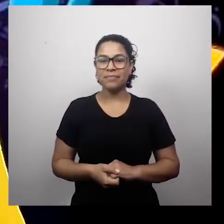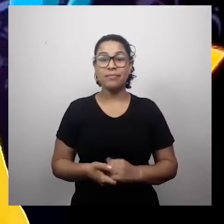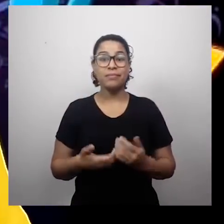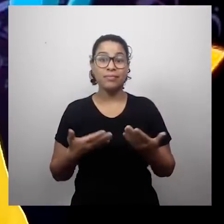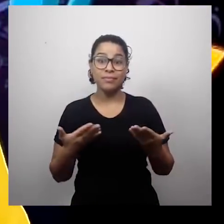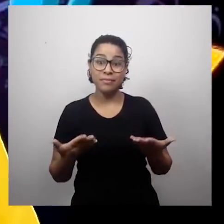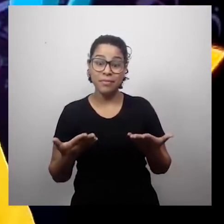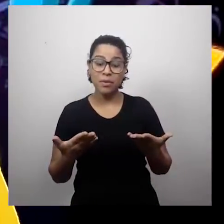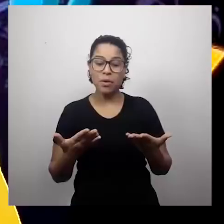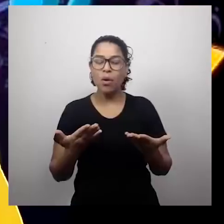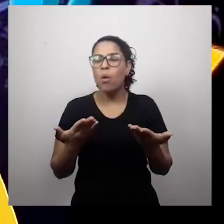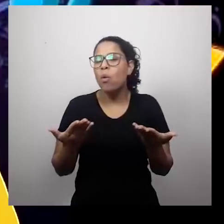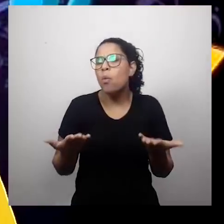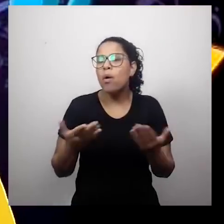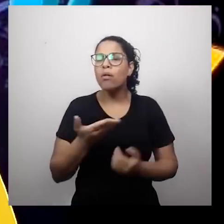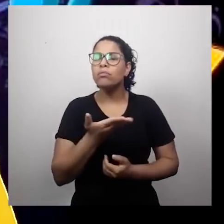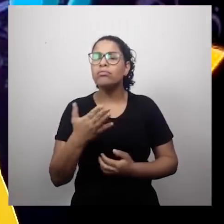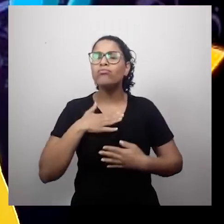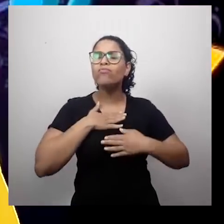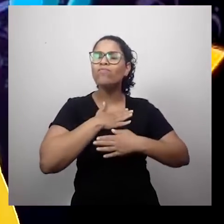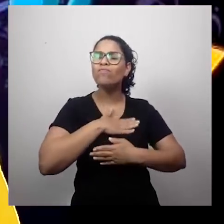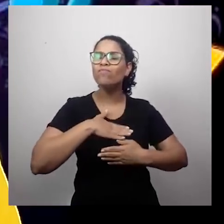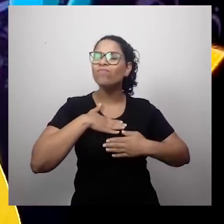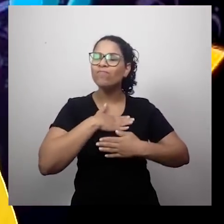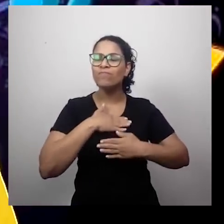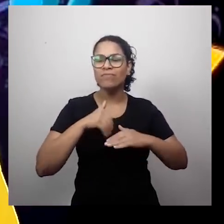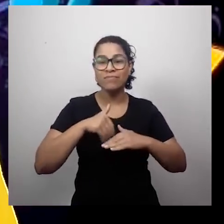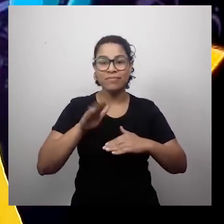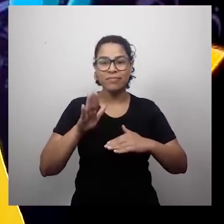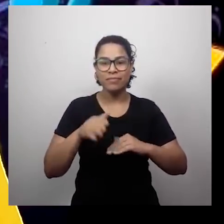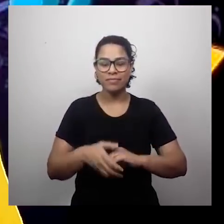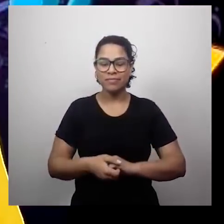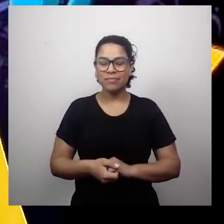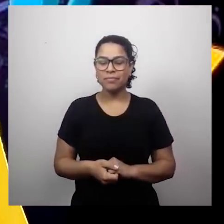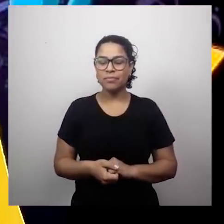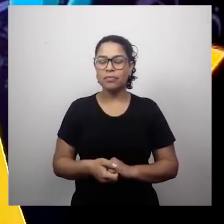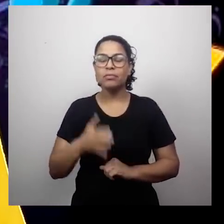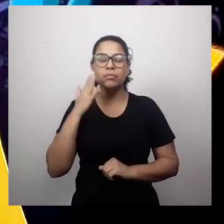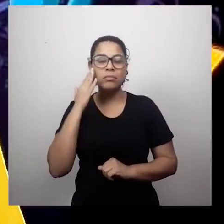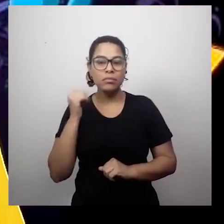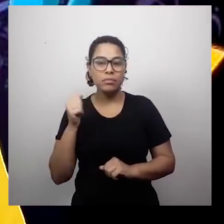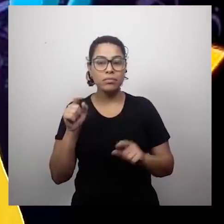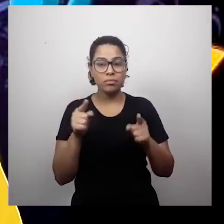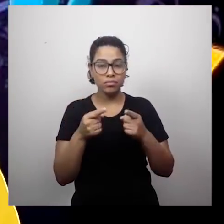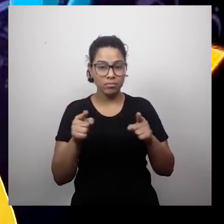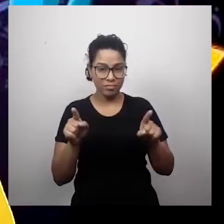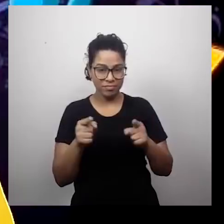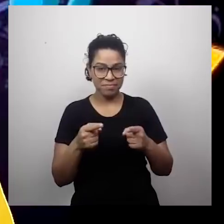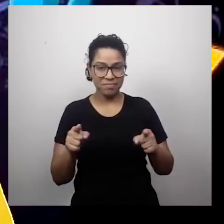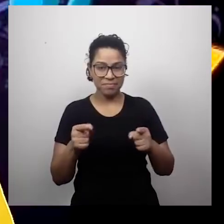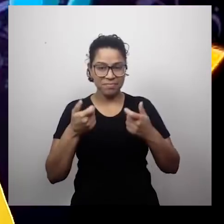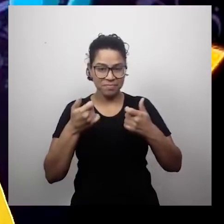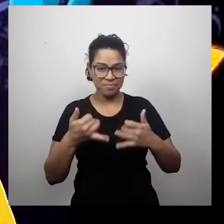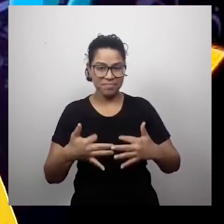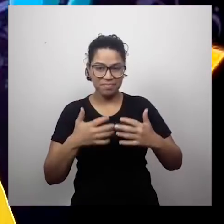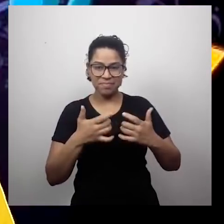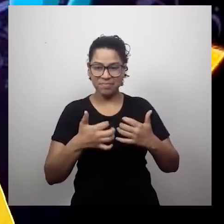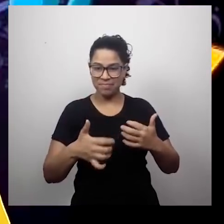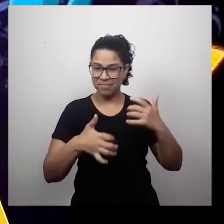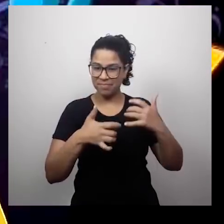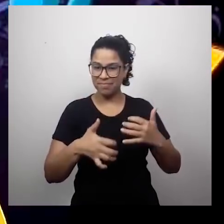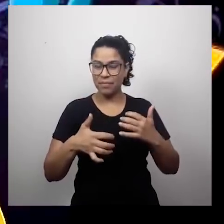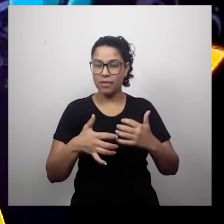E aí, qual desses é o seu favorito? Sabe que falar um pouco sobre os musical instruments me deixou